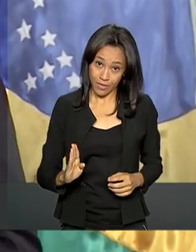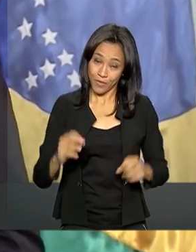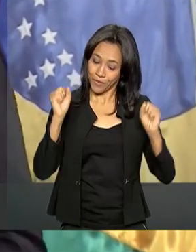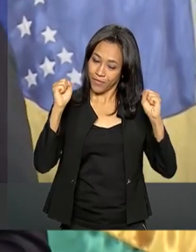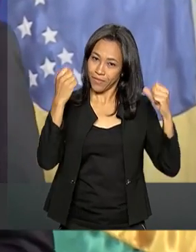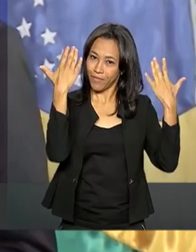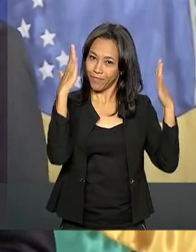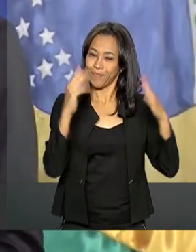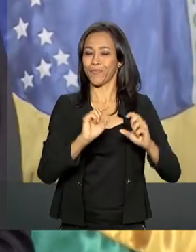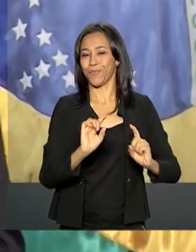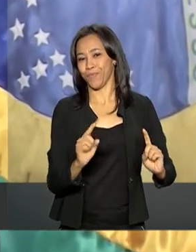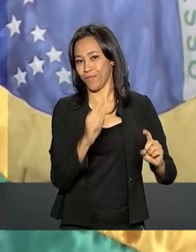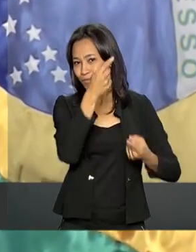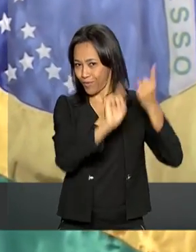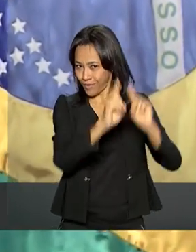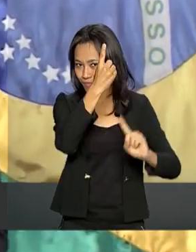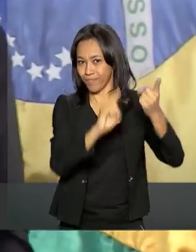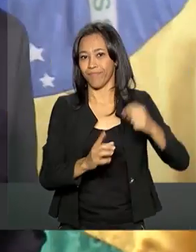o Chile.